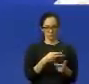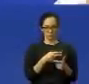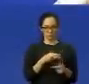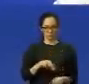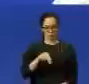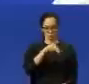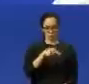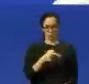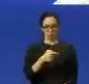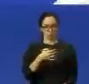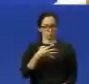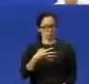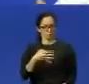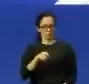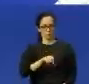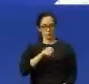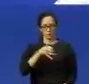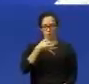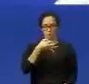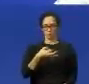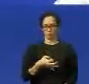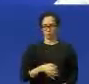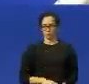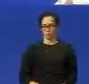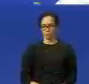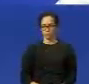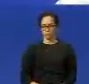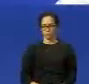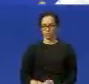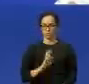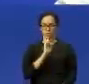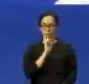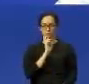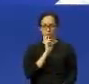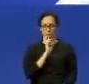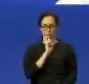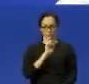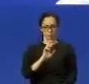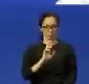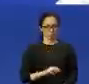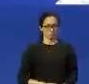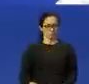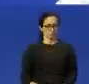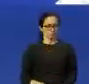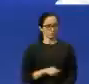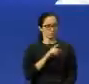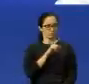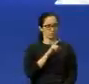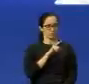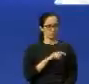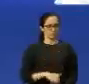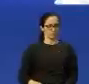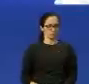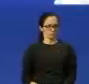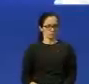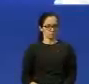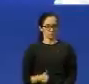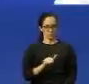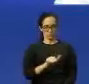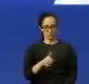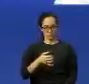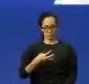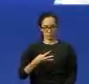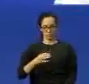igual a 4, N igual a 2, portanto, 2 meia-vidas. Cada meia-vida, 5.730 anos, nós teremos